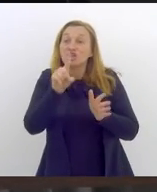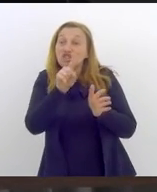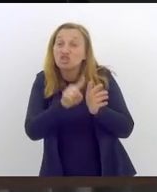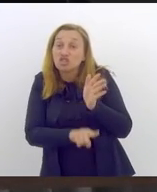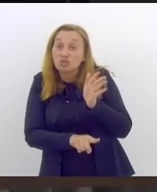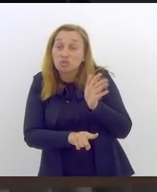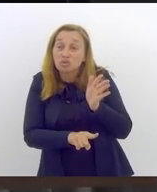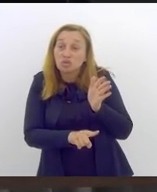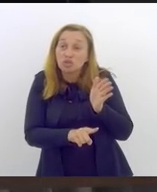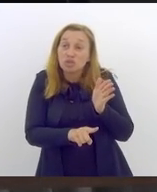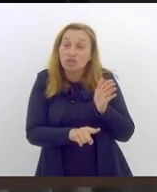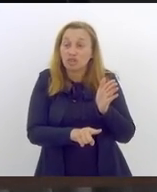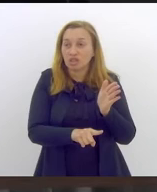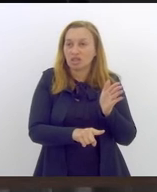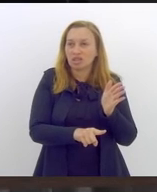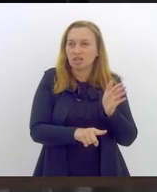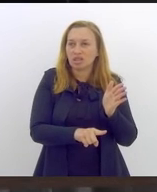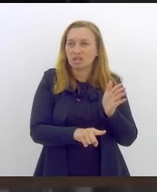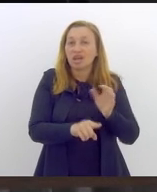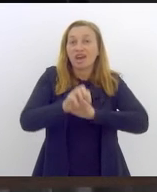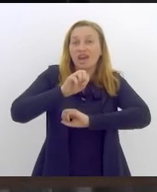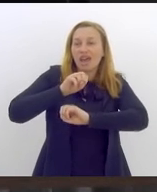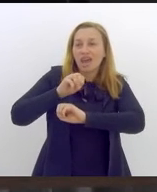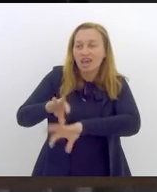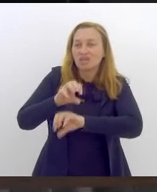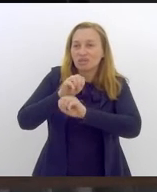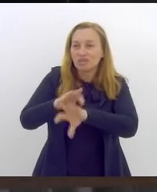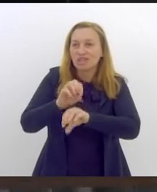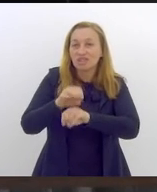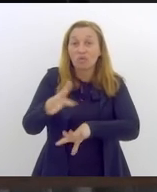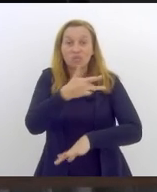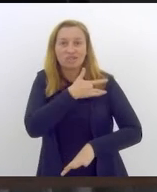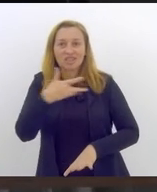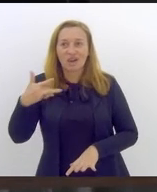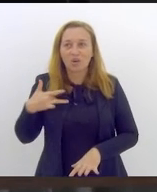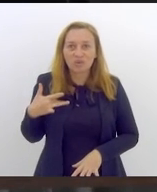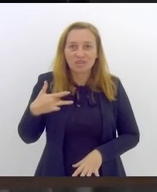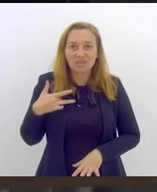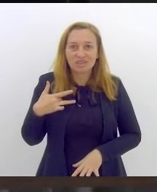de danos educação e saúde